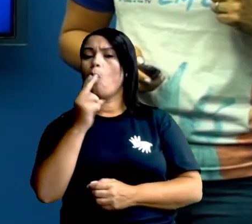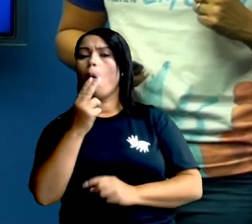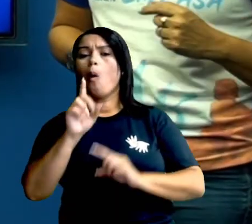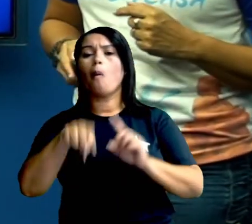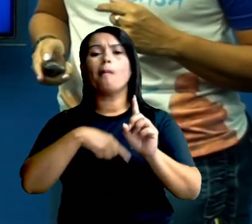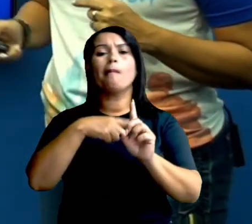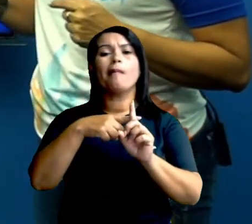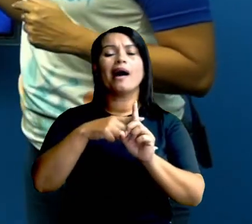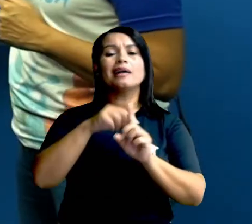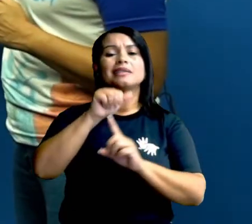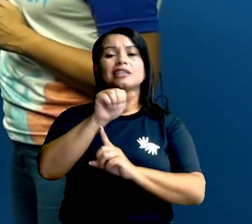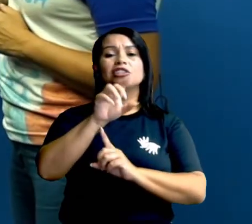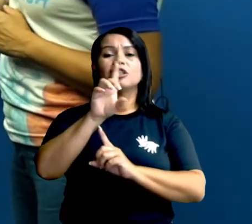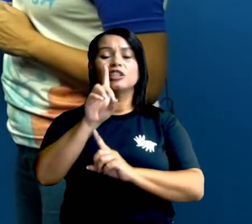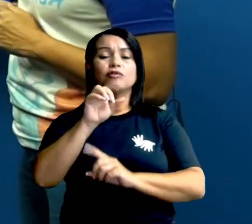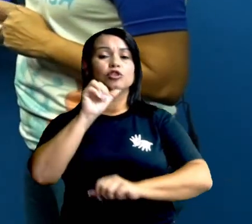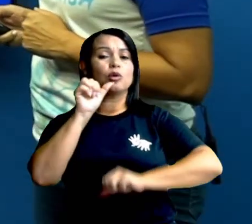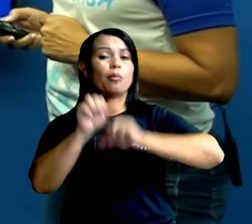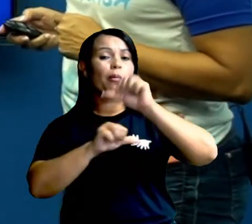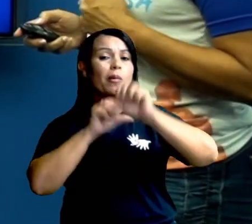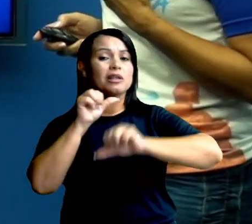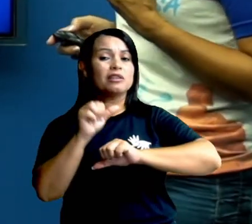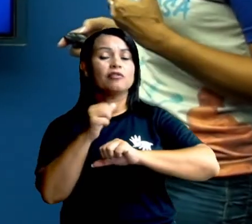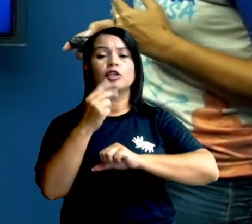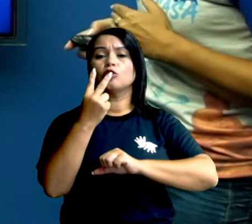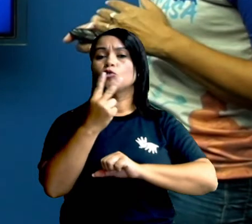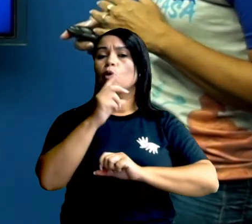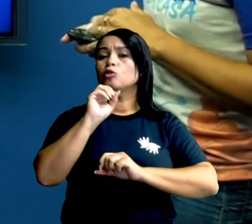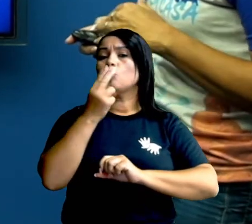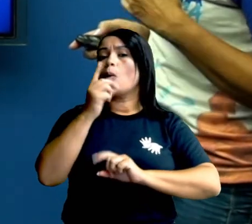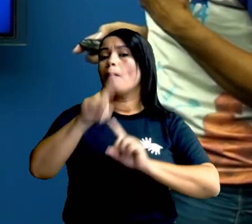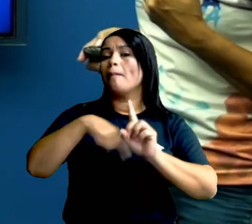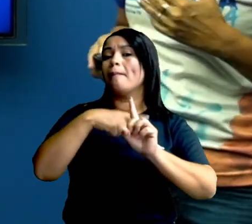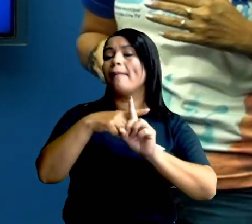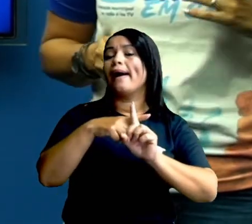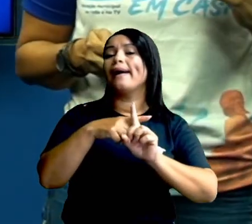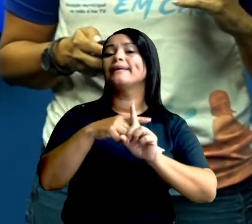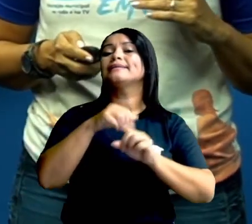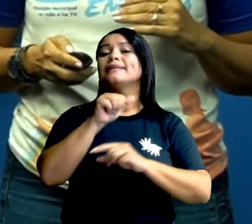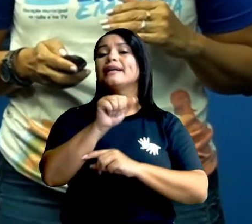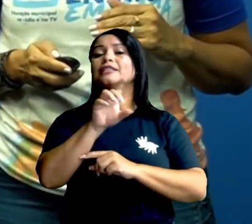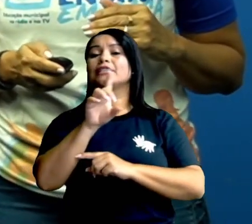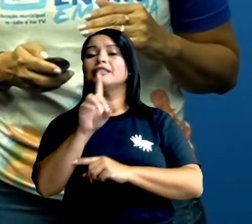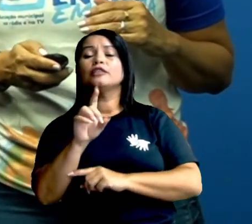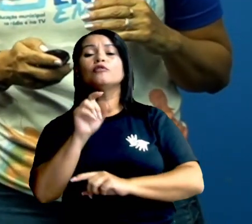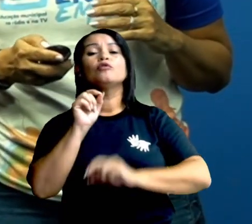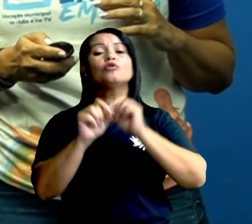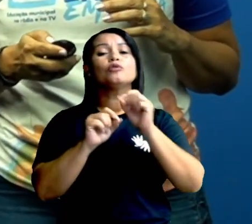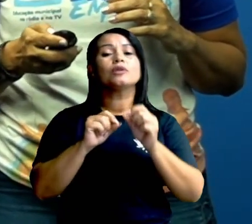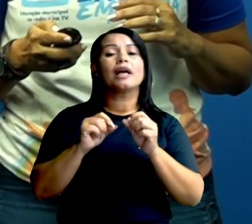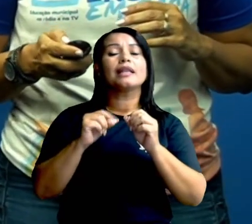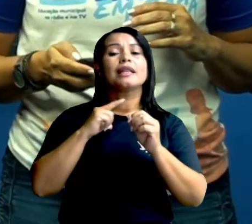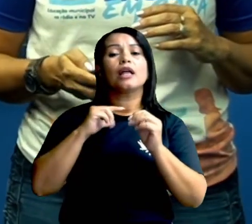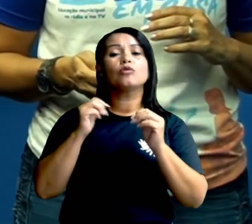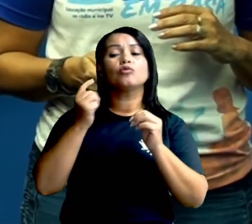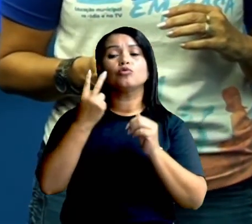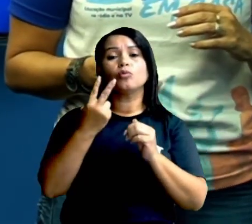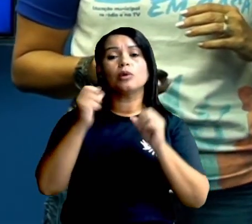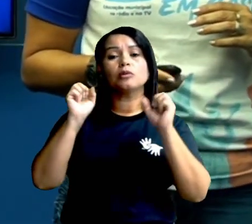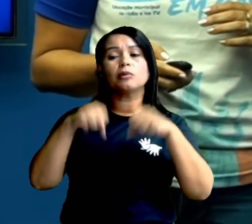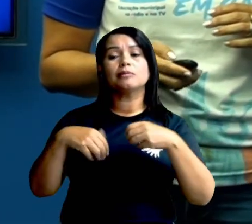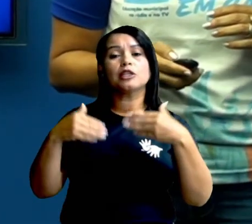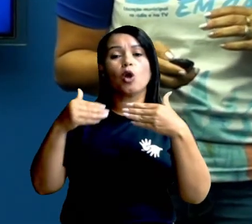adjetivos modificam dois ou mais substantivos que antecedem, há duas possibilidades de concordância. Então, vamos ver aqui,